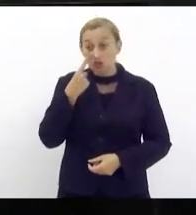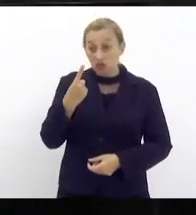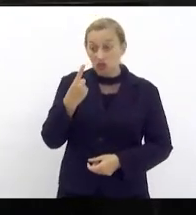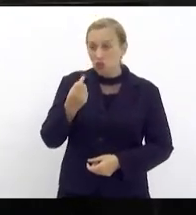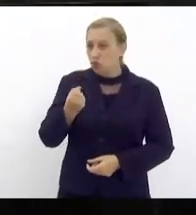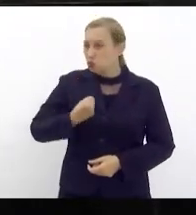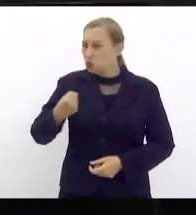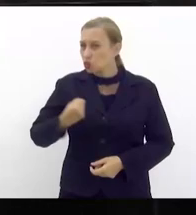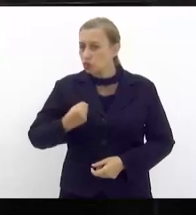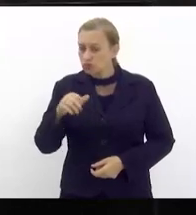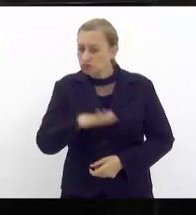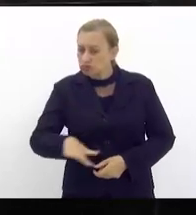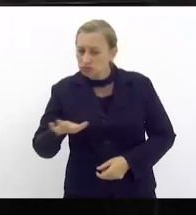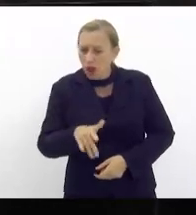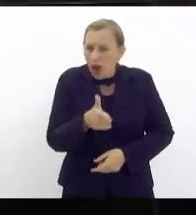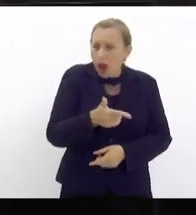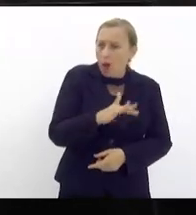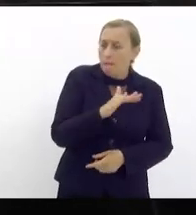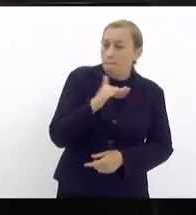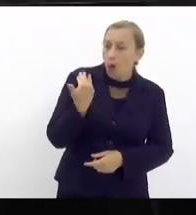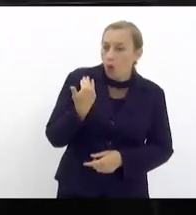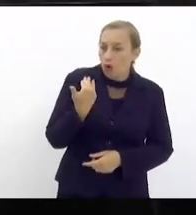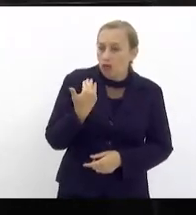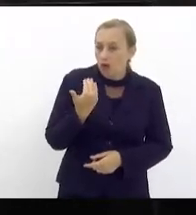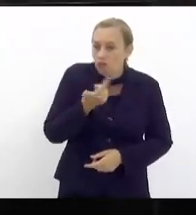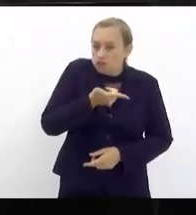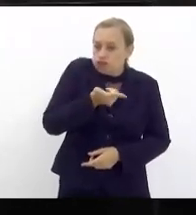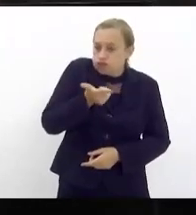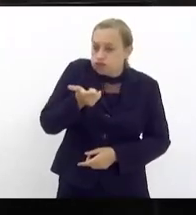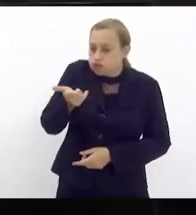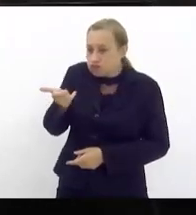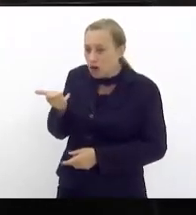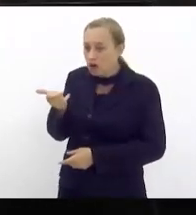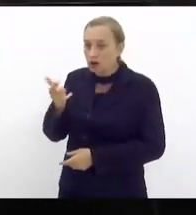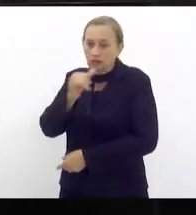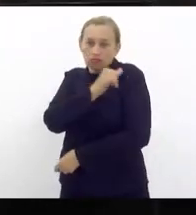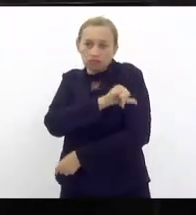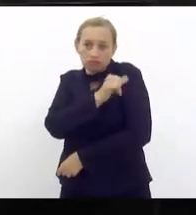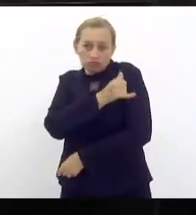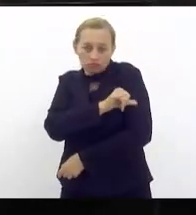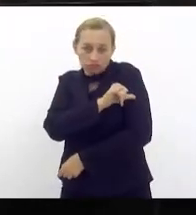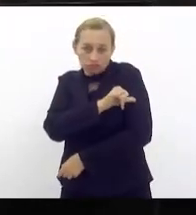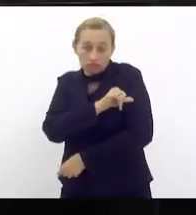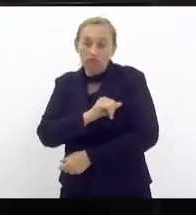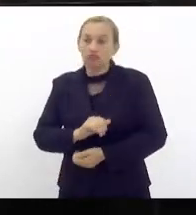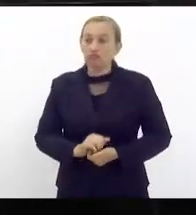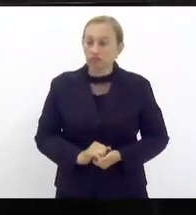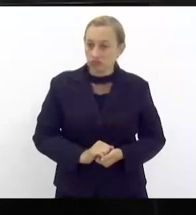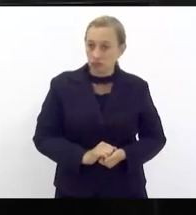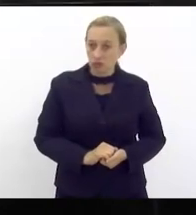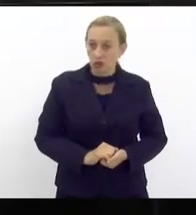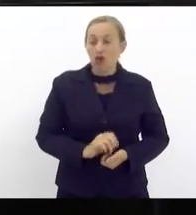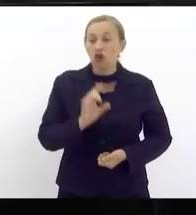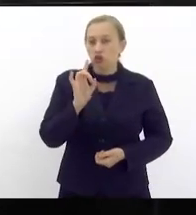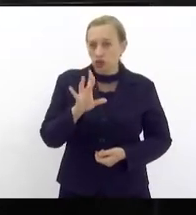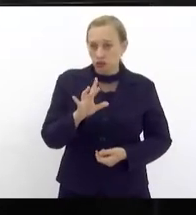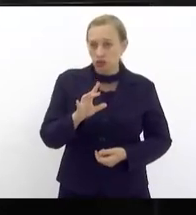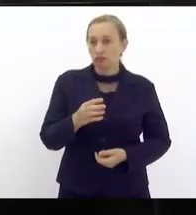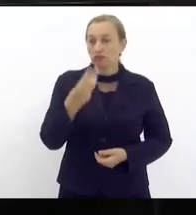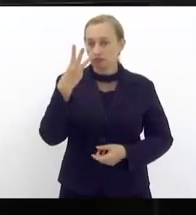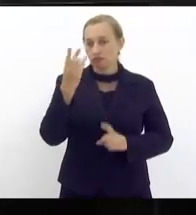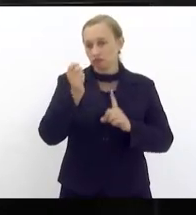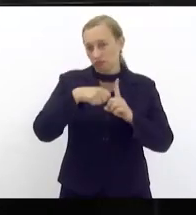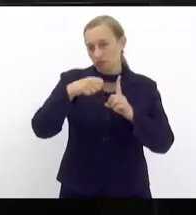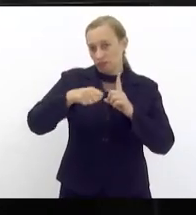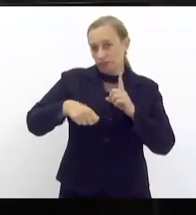de crianças baleadas no Rio de Janeiro na região metropolitana no Rio de Janeiro só nesses três